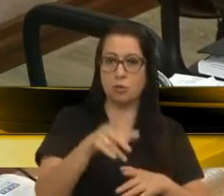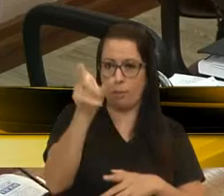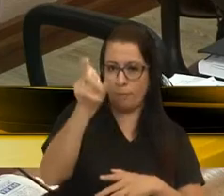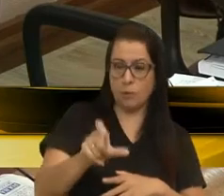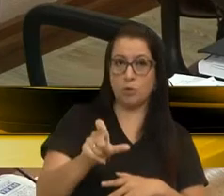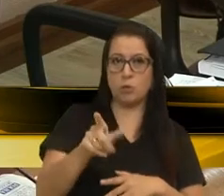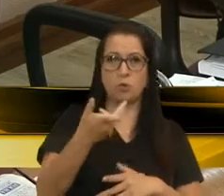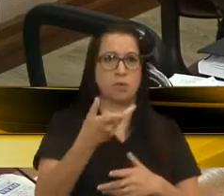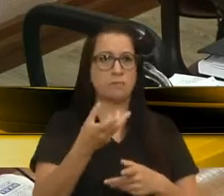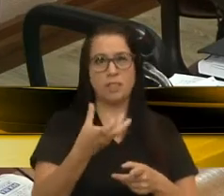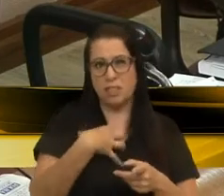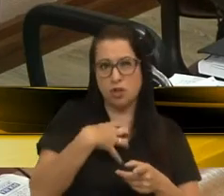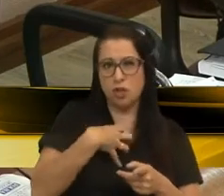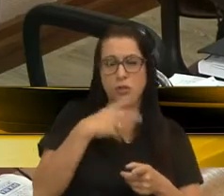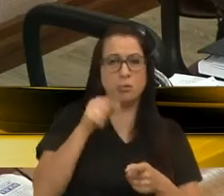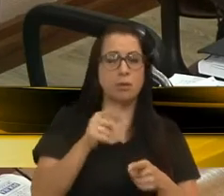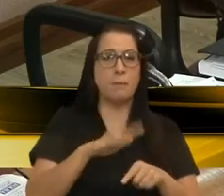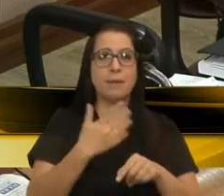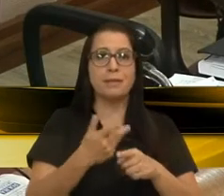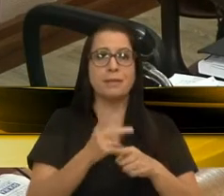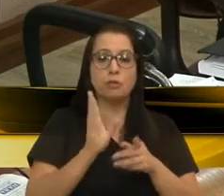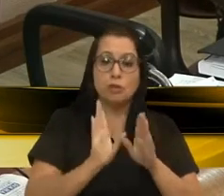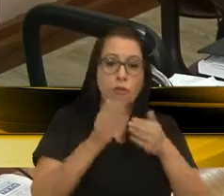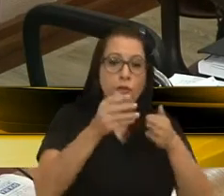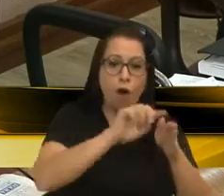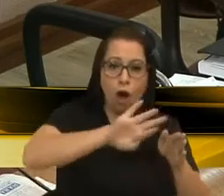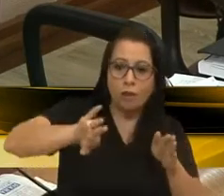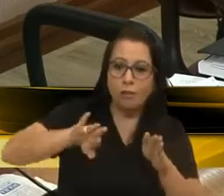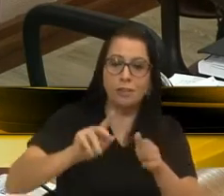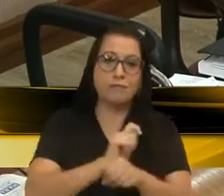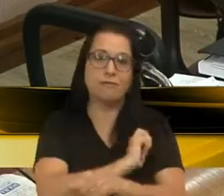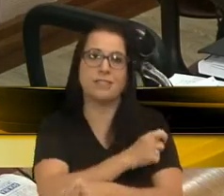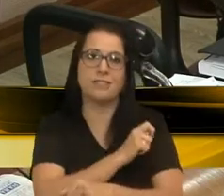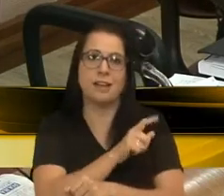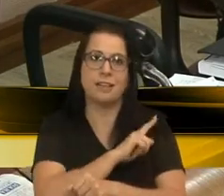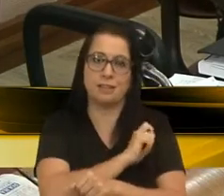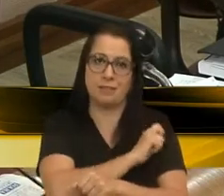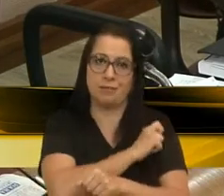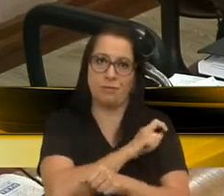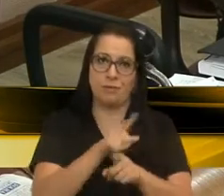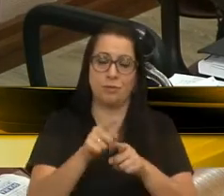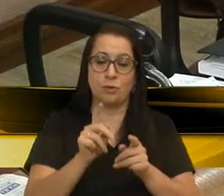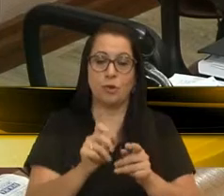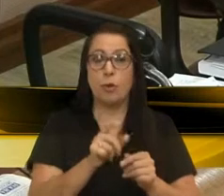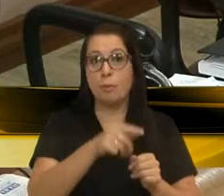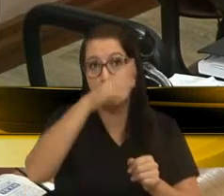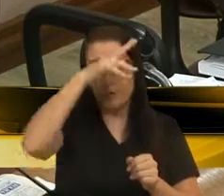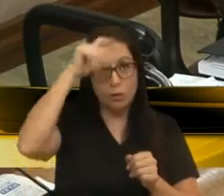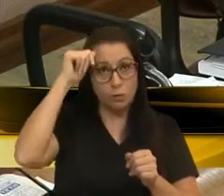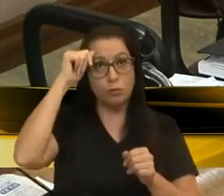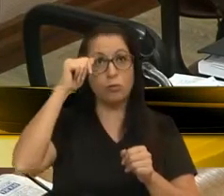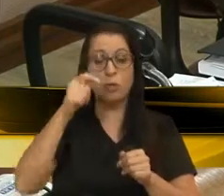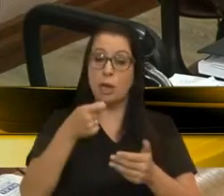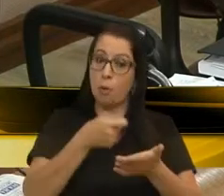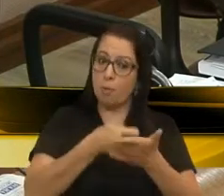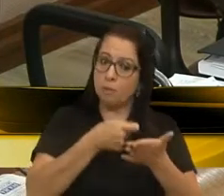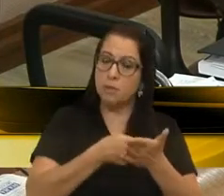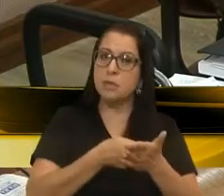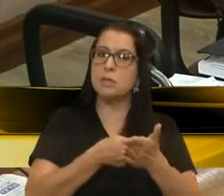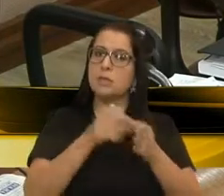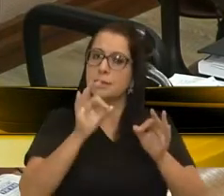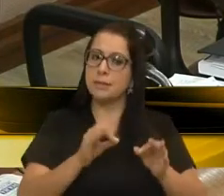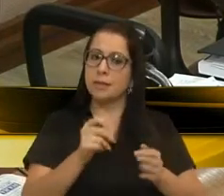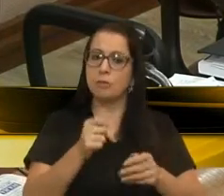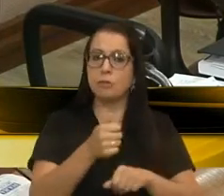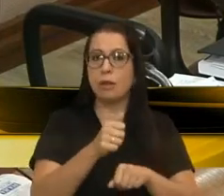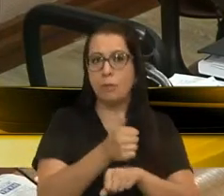imprensa nada mais é do que a intenção de tirar o foco da fiscalização sobre o poder público, um dever inerente à profissão jornalística.